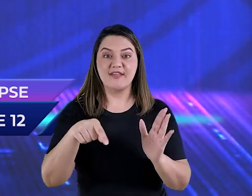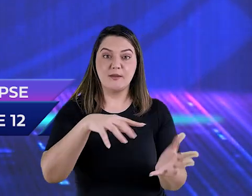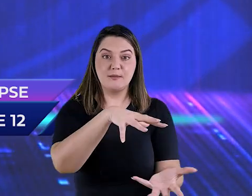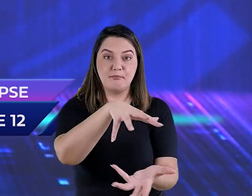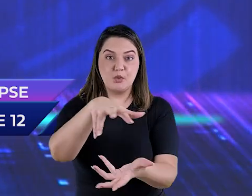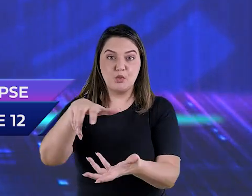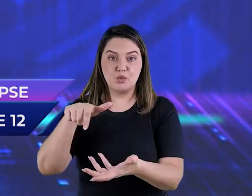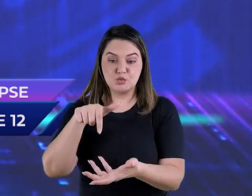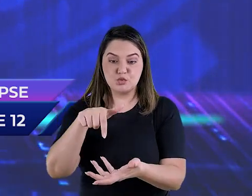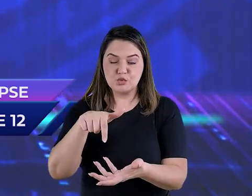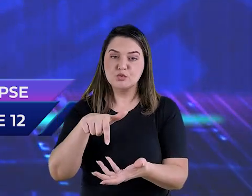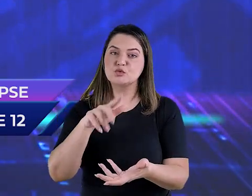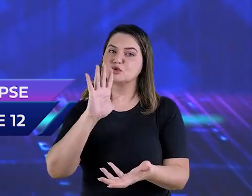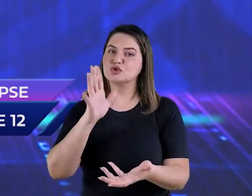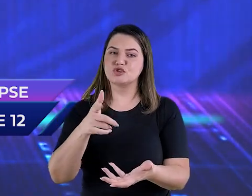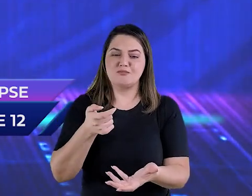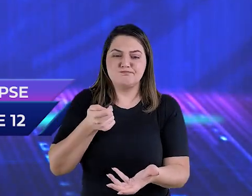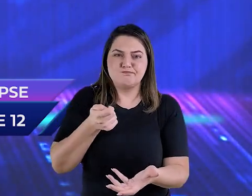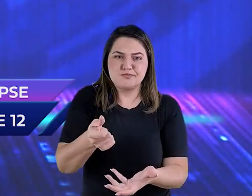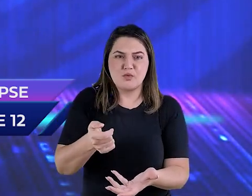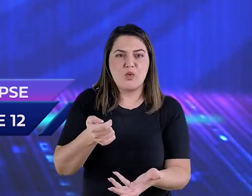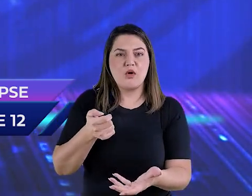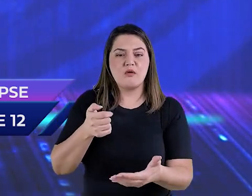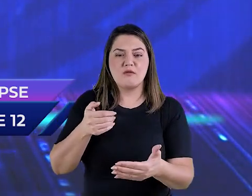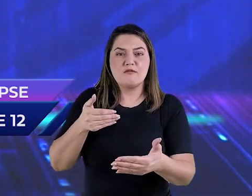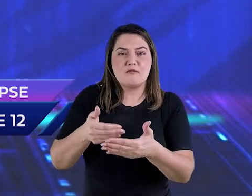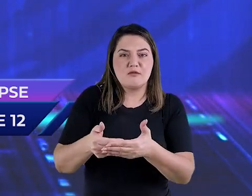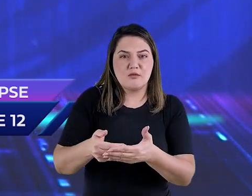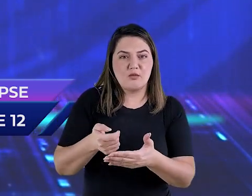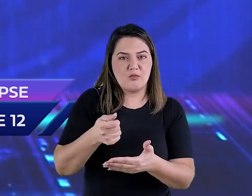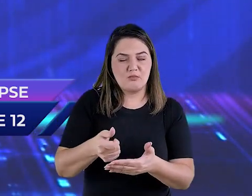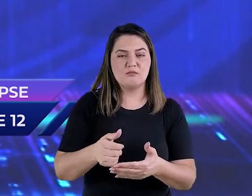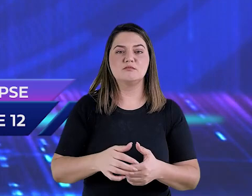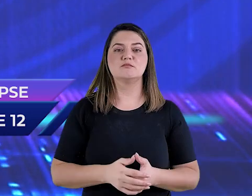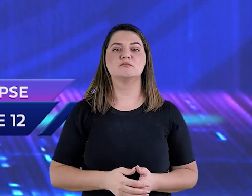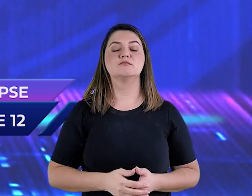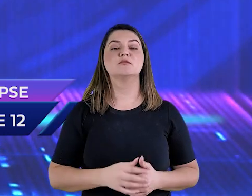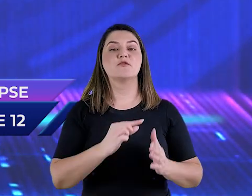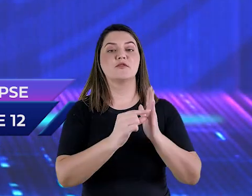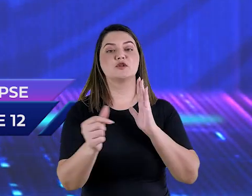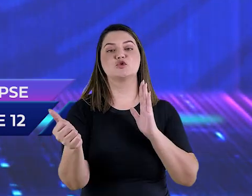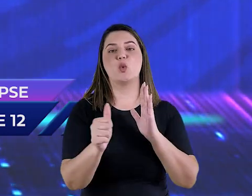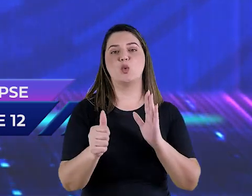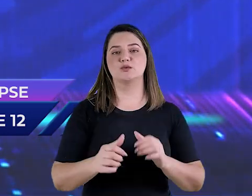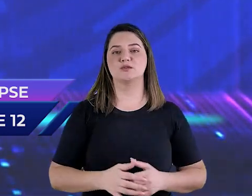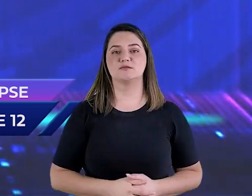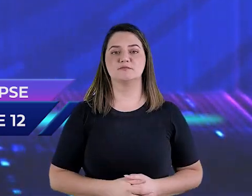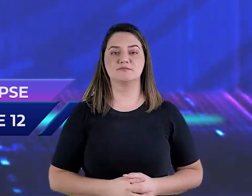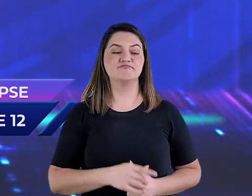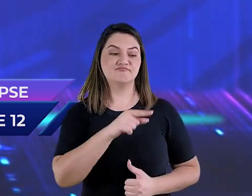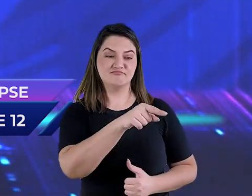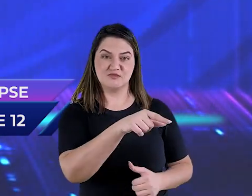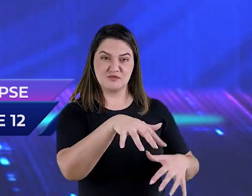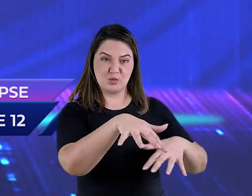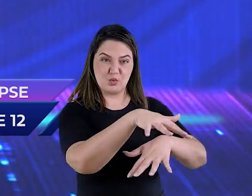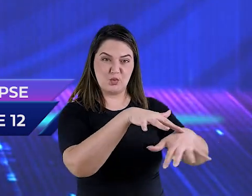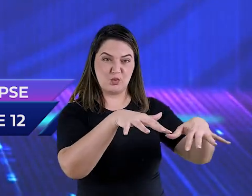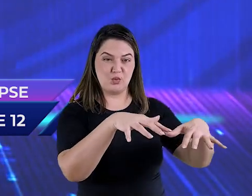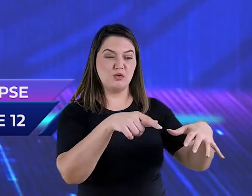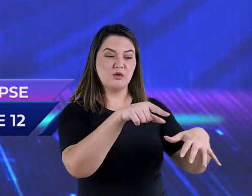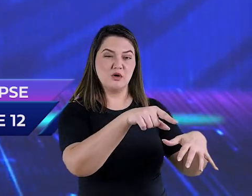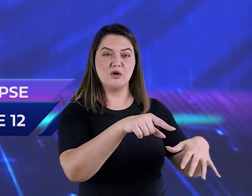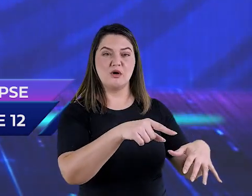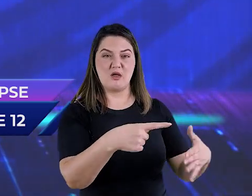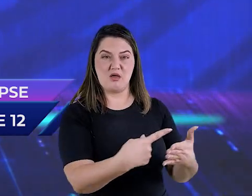decreto final sobre a sua história e a sua vida firmado, diz assim, verso 11: continue o